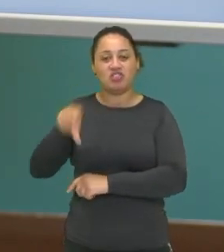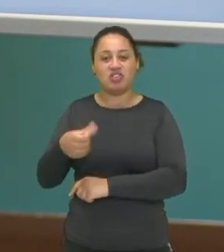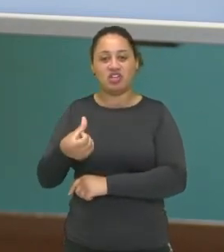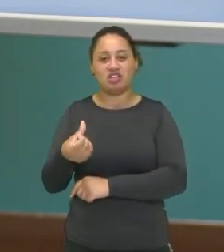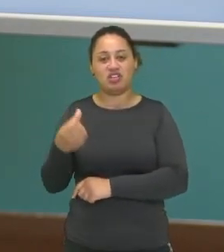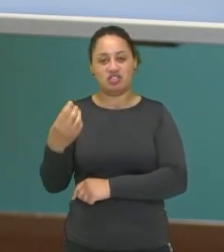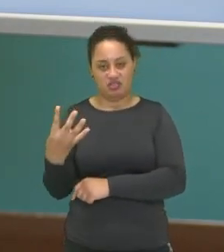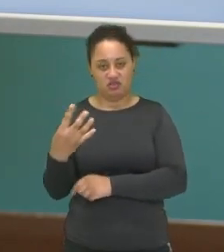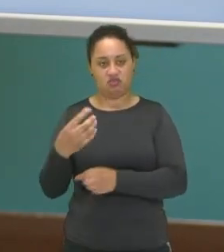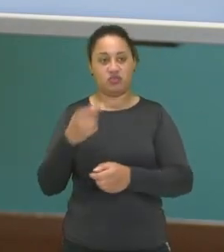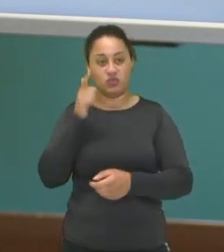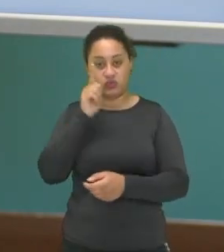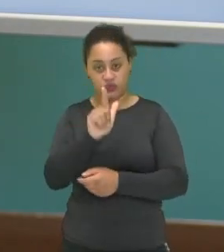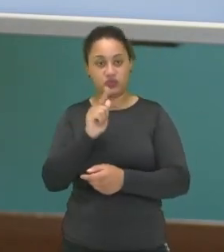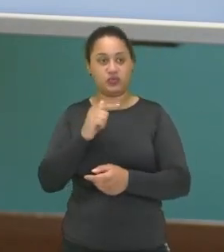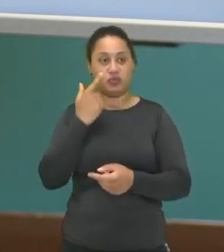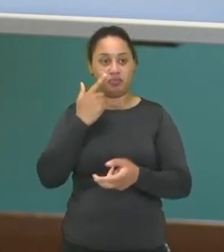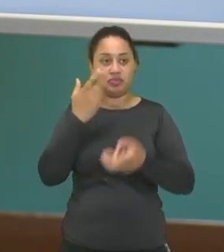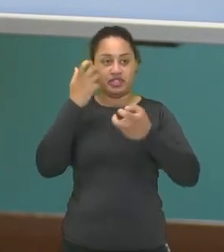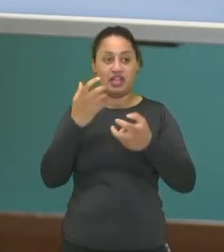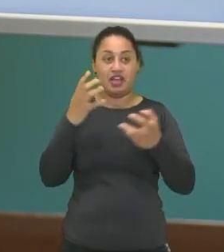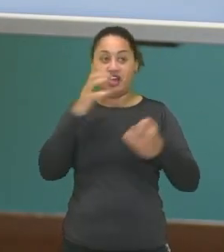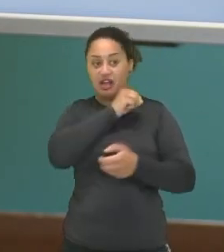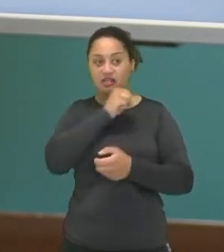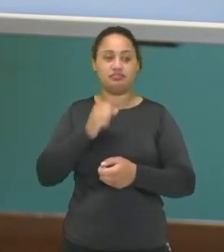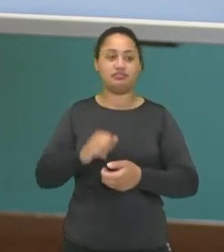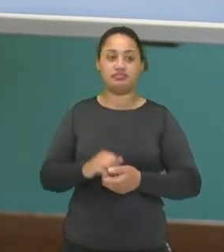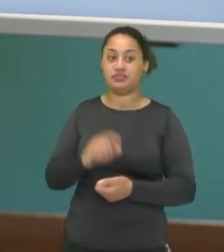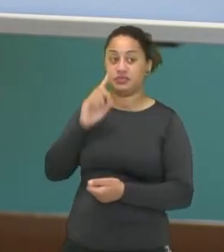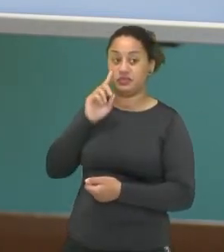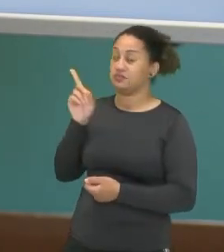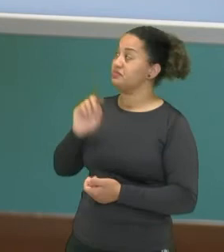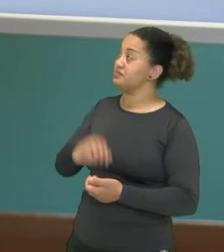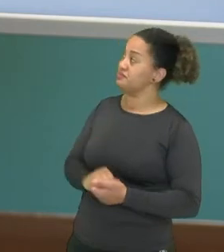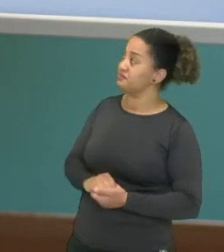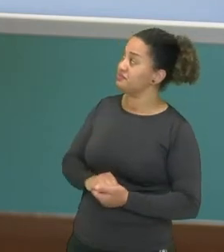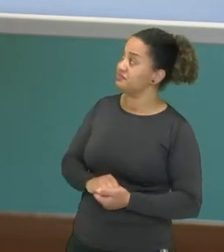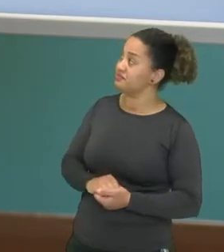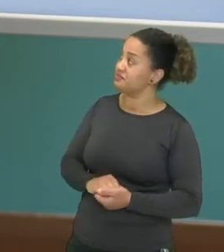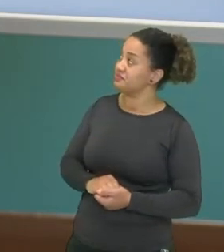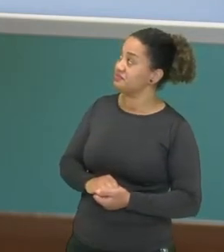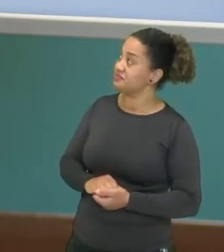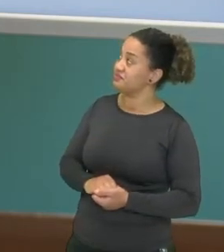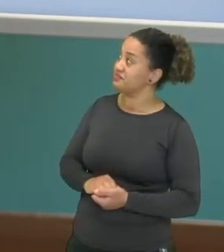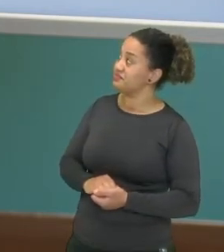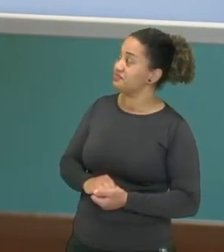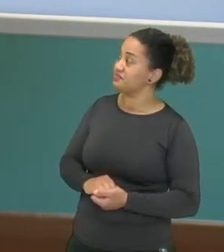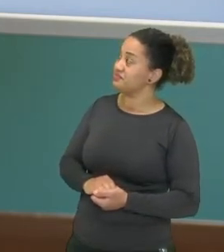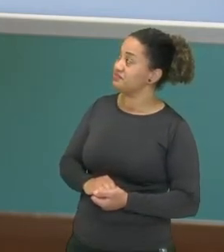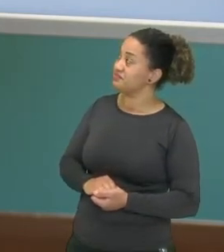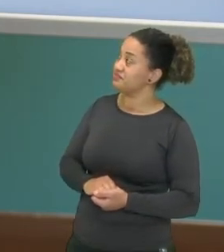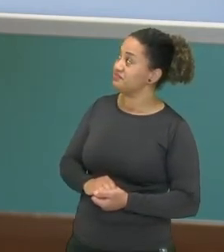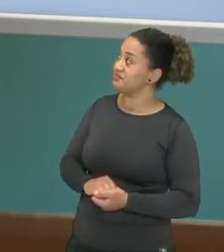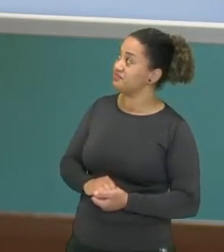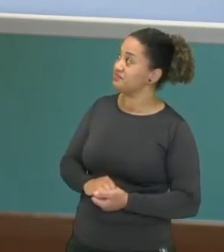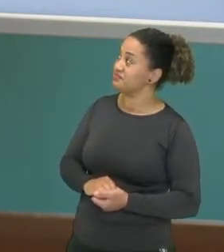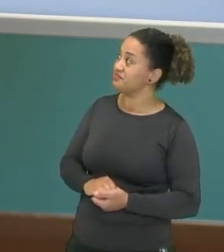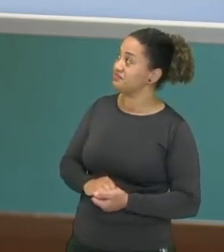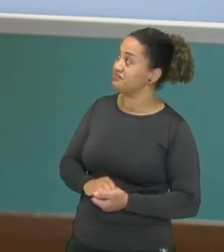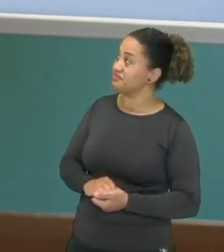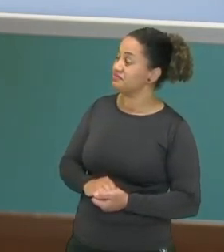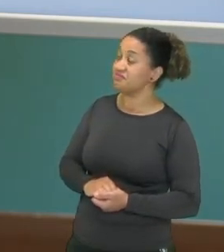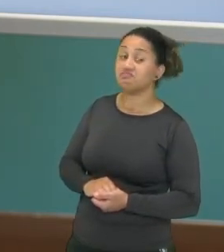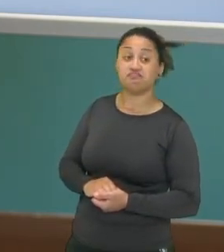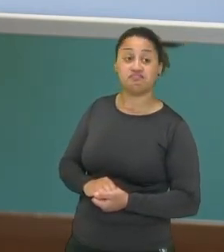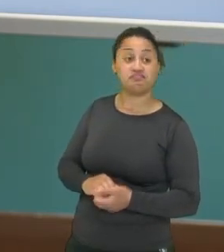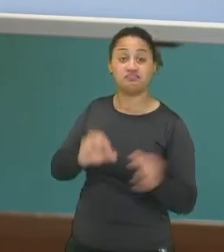9,64, tá? Veja como a prova é rápida. Um GIF consegue mostrar a prova toda, tá